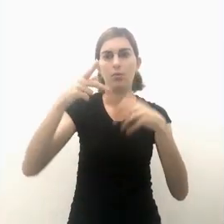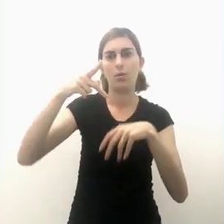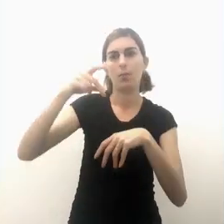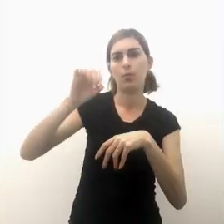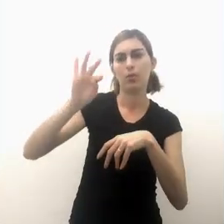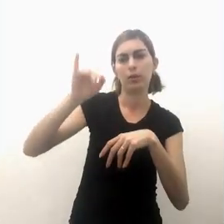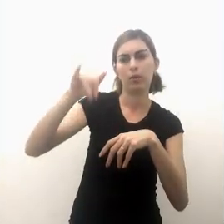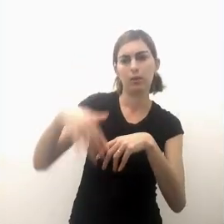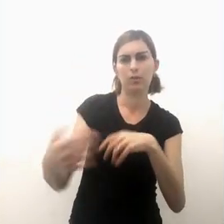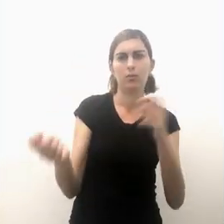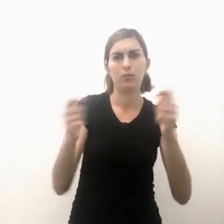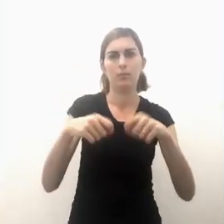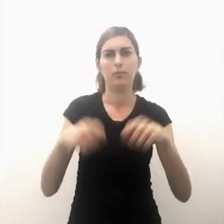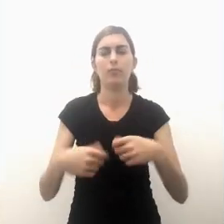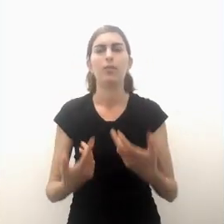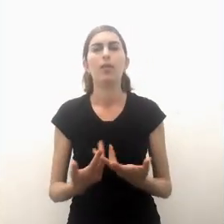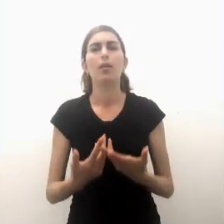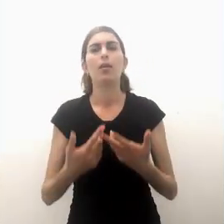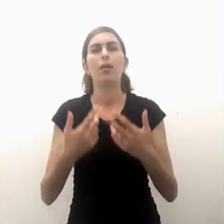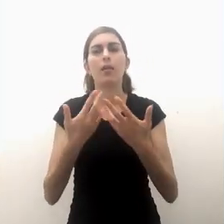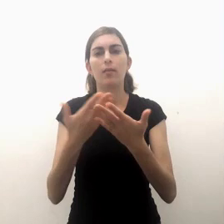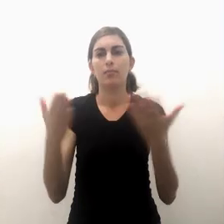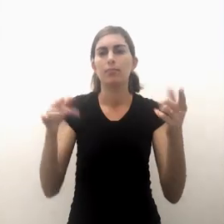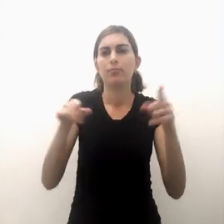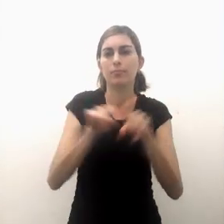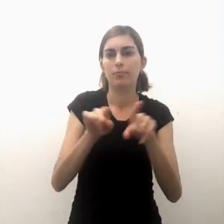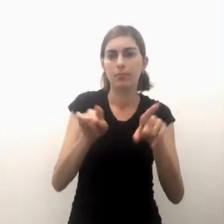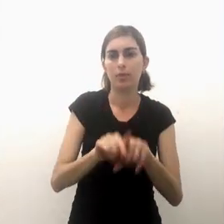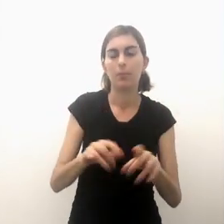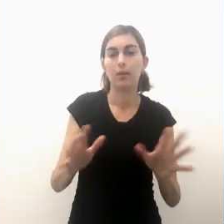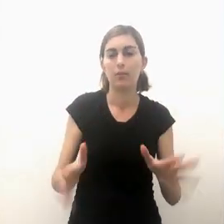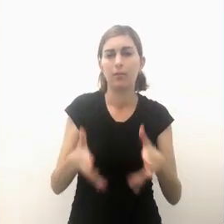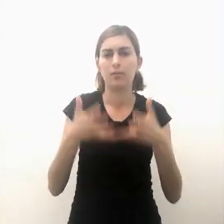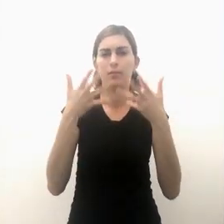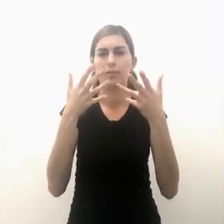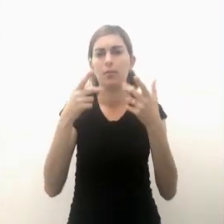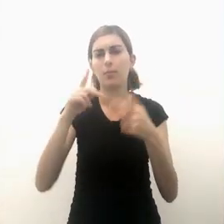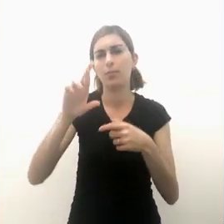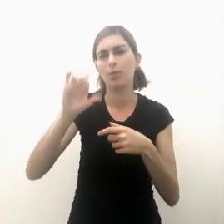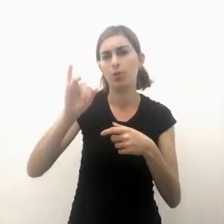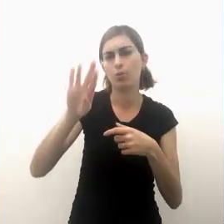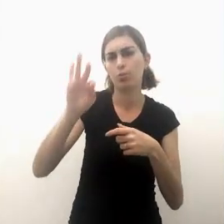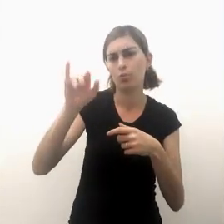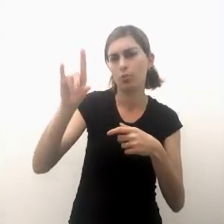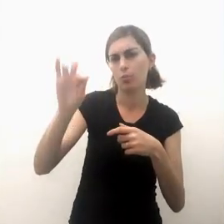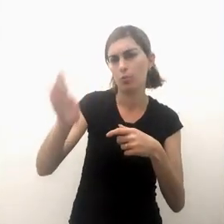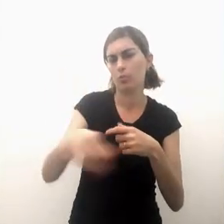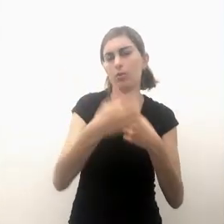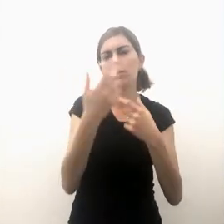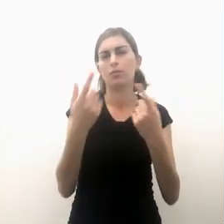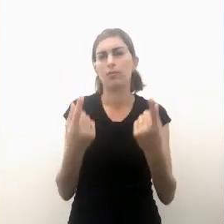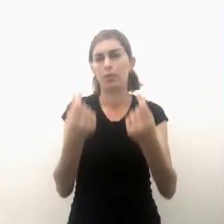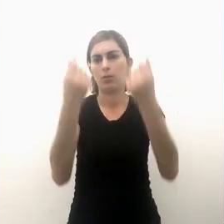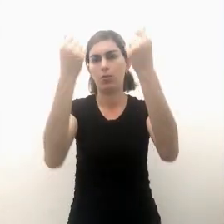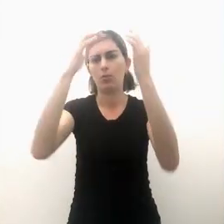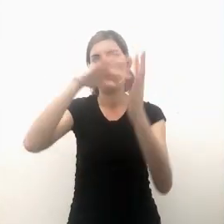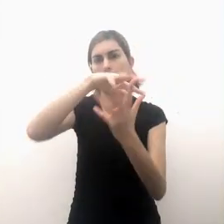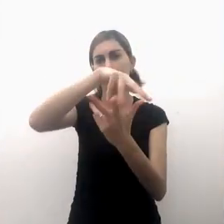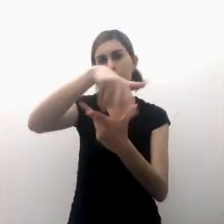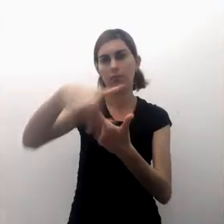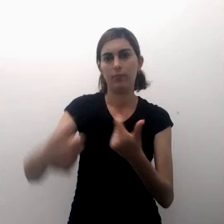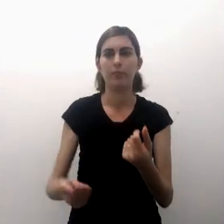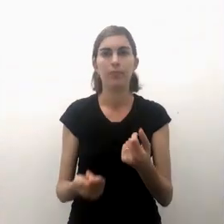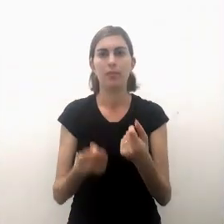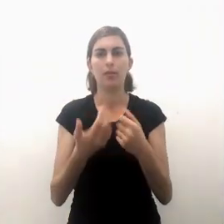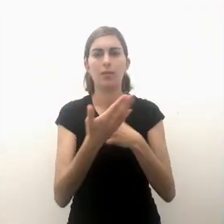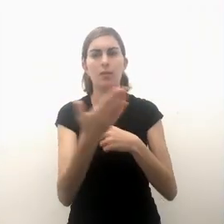novas potências, possíveis, né, potências, e também como grandes produtoras, né, na economia global. Tá?